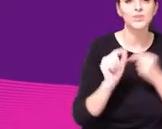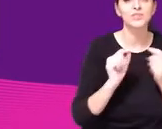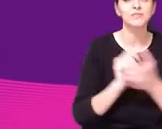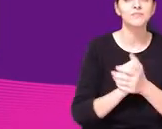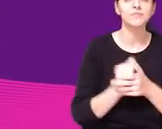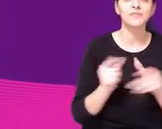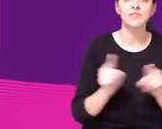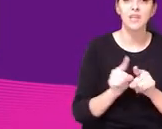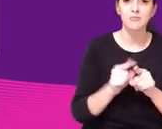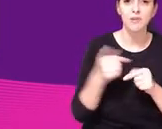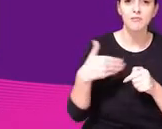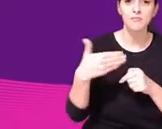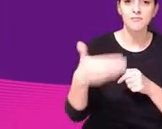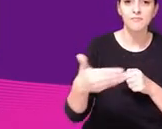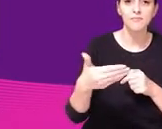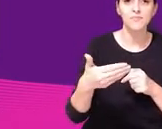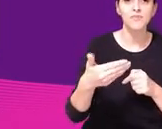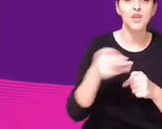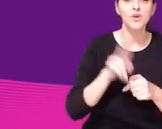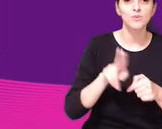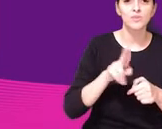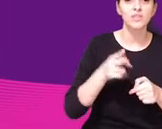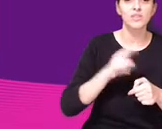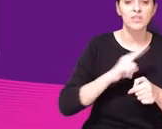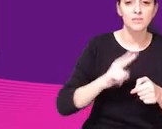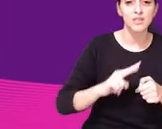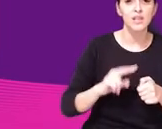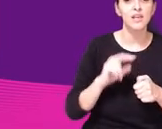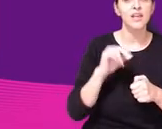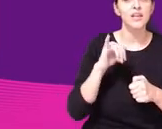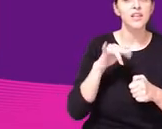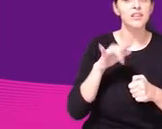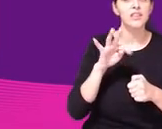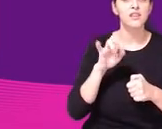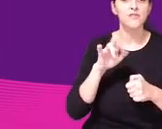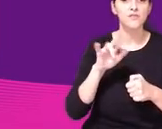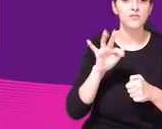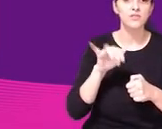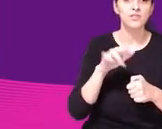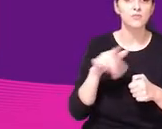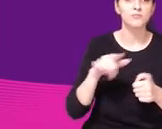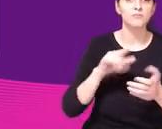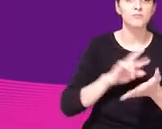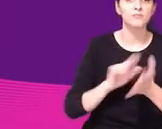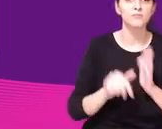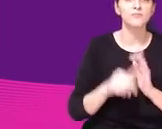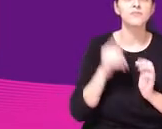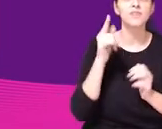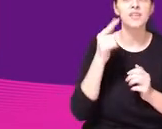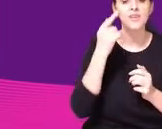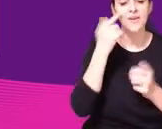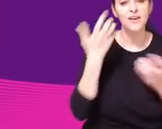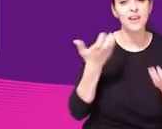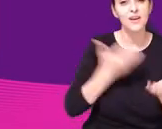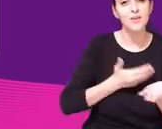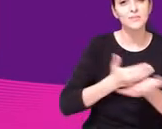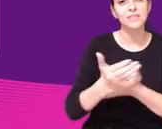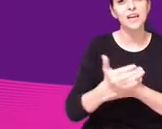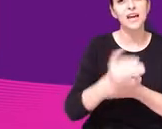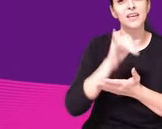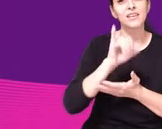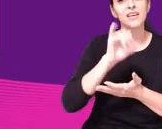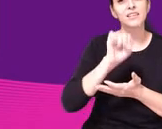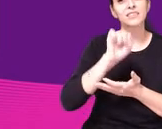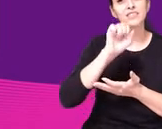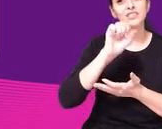Inotrópicos intermitentes em regime de centrodifusão, nós temos feito isso, e awareness. Eu queria começar rapidamente